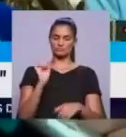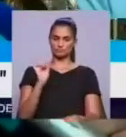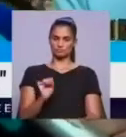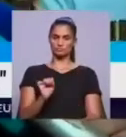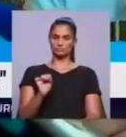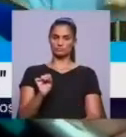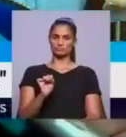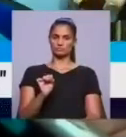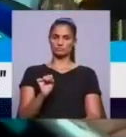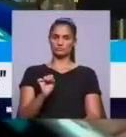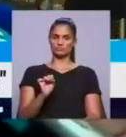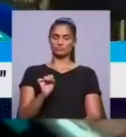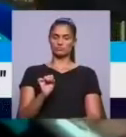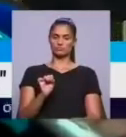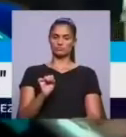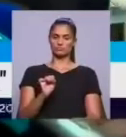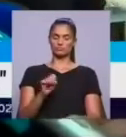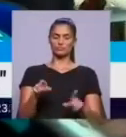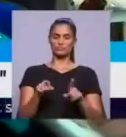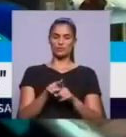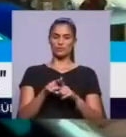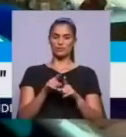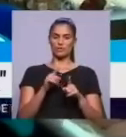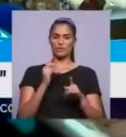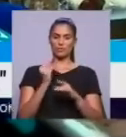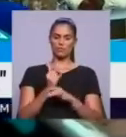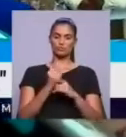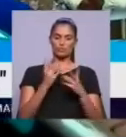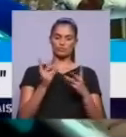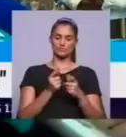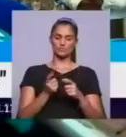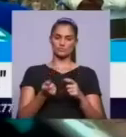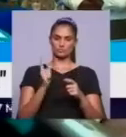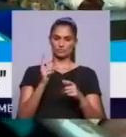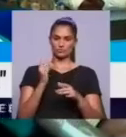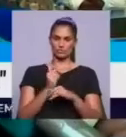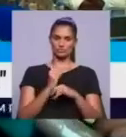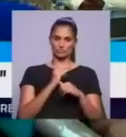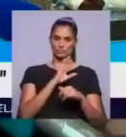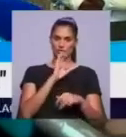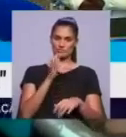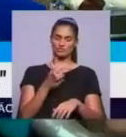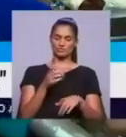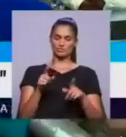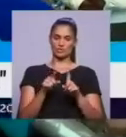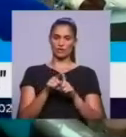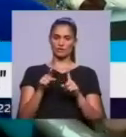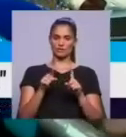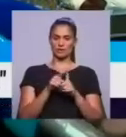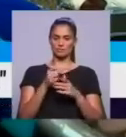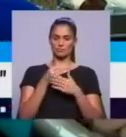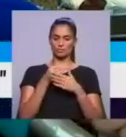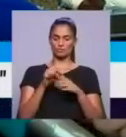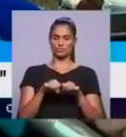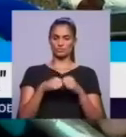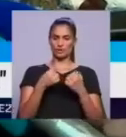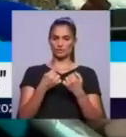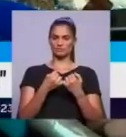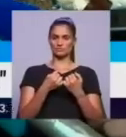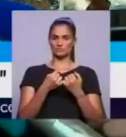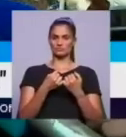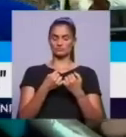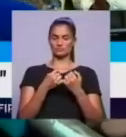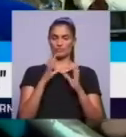não vai tão longe quanto outros orçamentos de outros países como pacote ajudas não foi tão